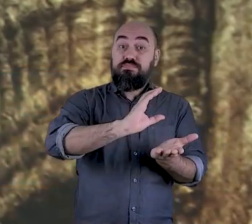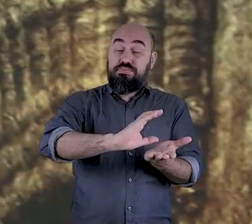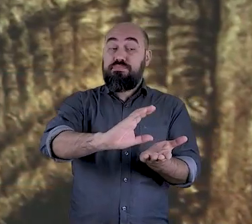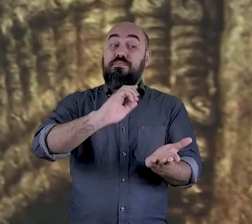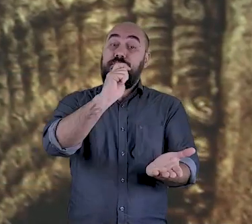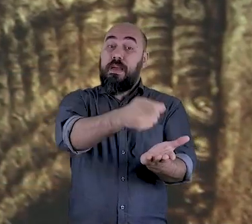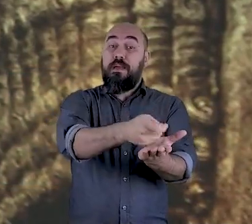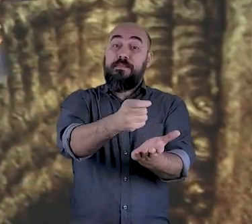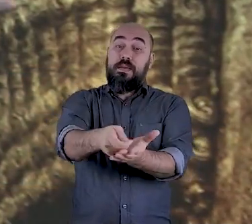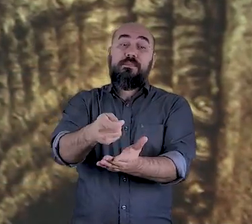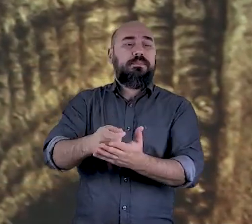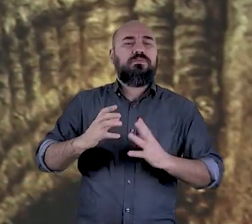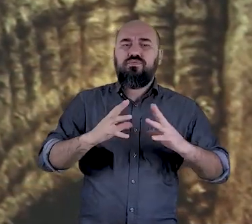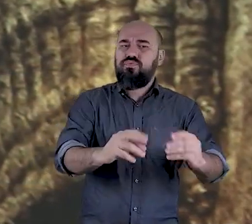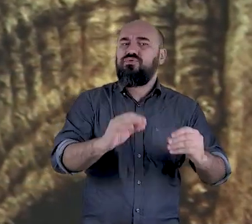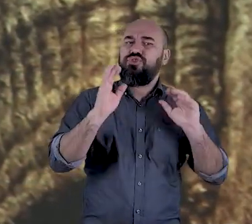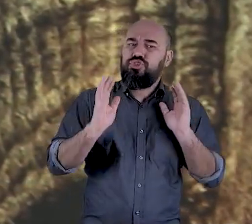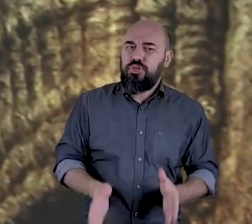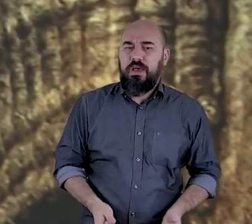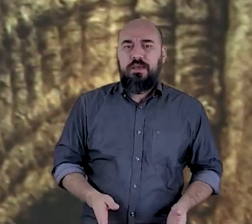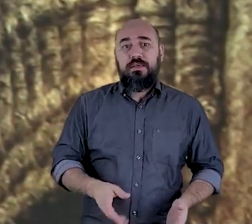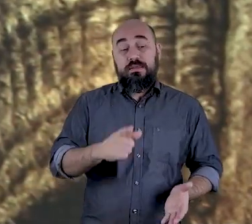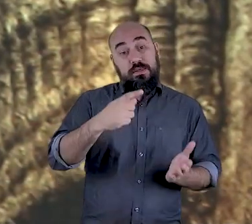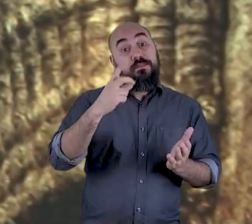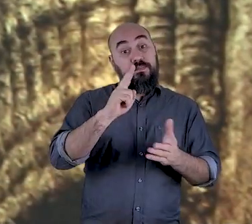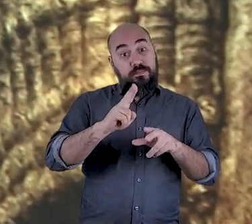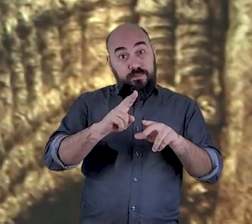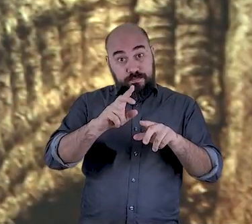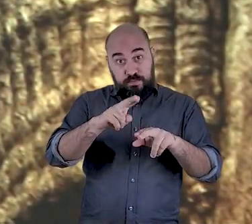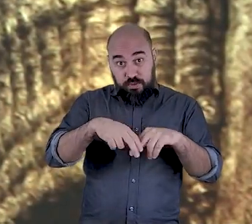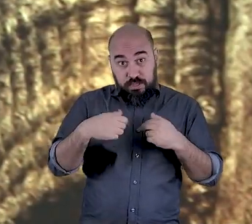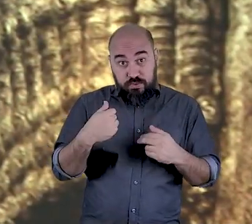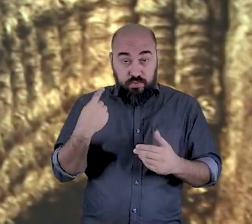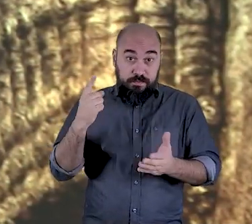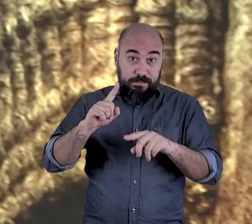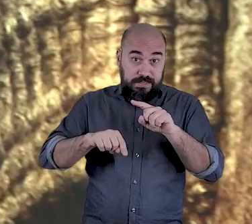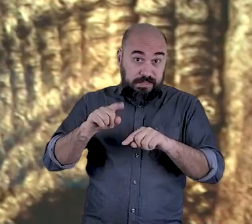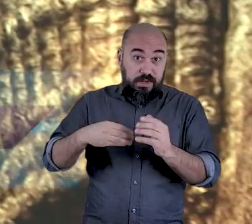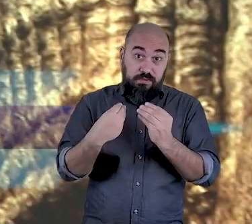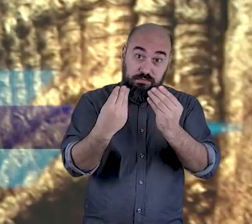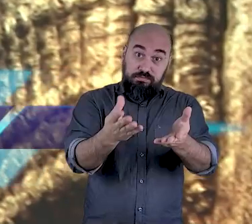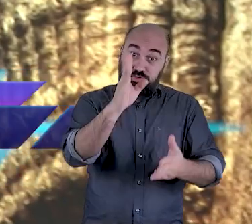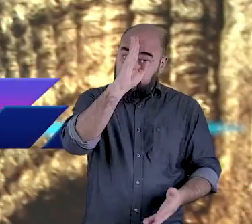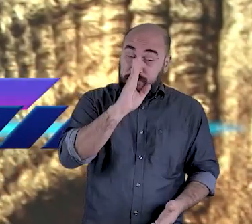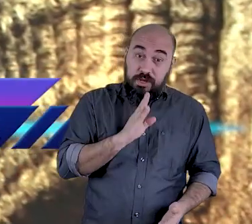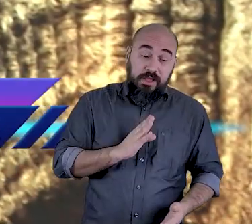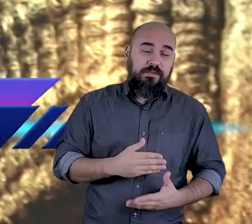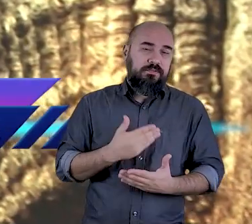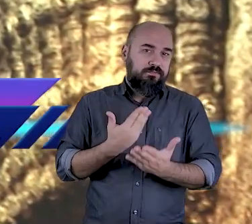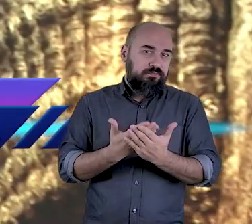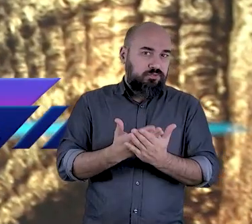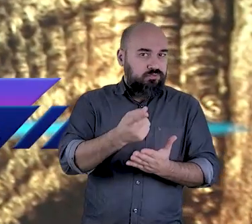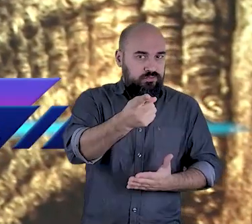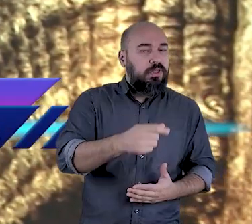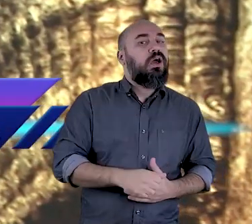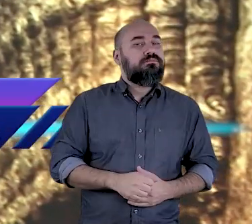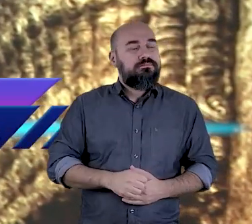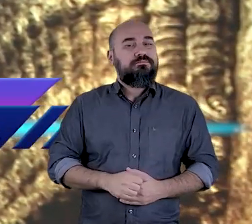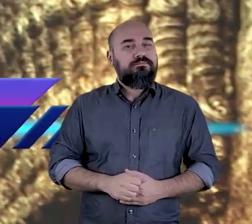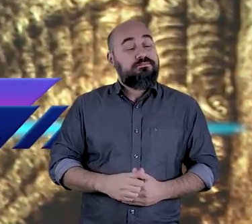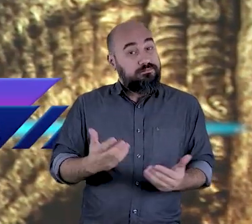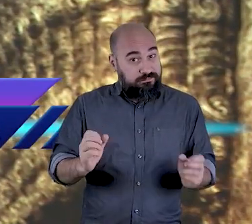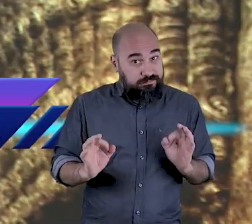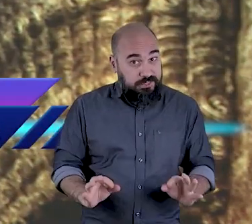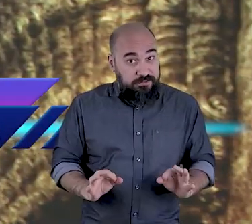boleto não vai ter nada para você pagar esse material é para você para o seu estudo na palavra do senhor tudo certo então